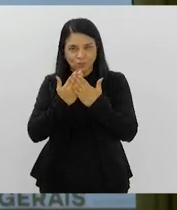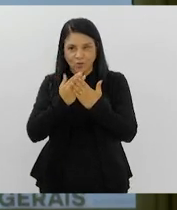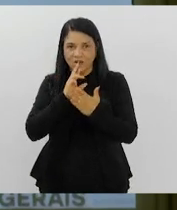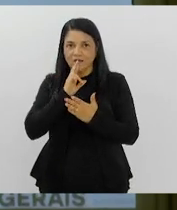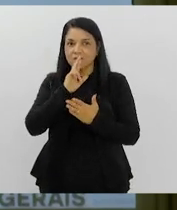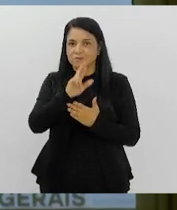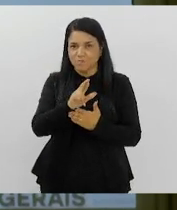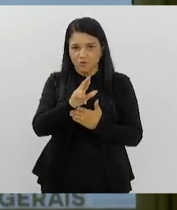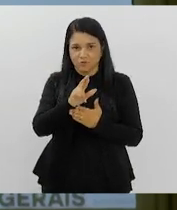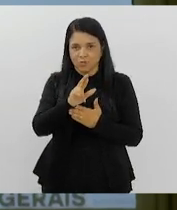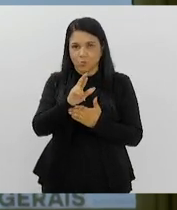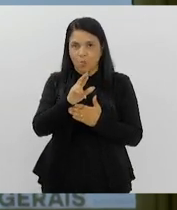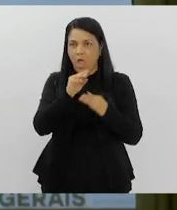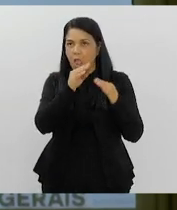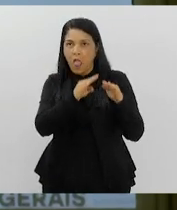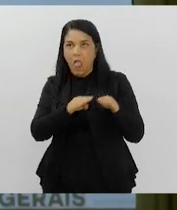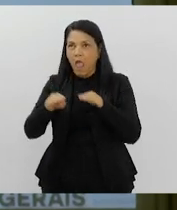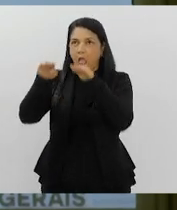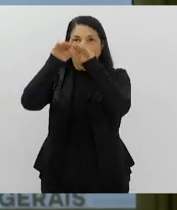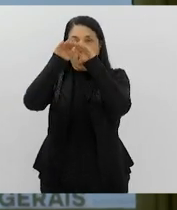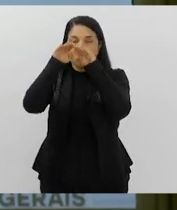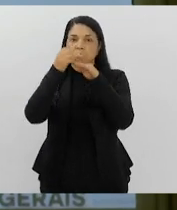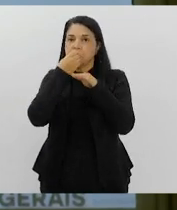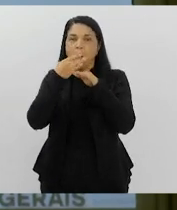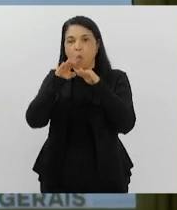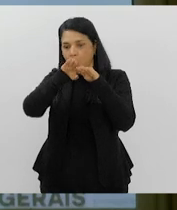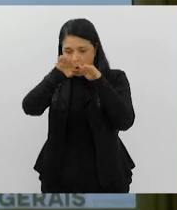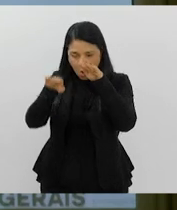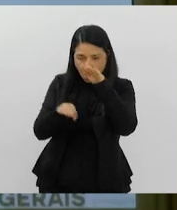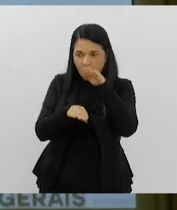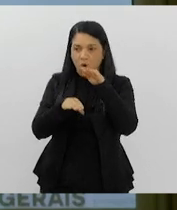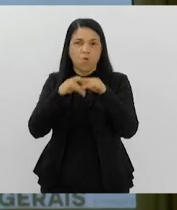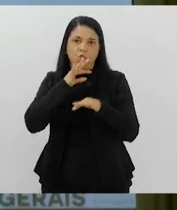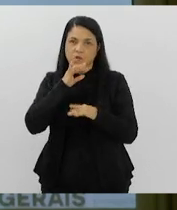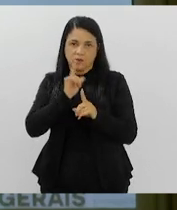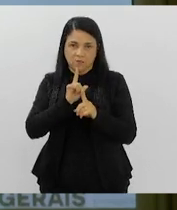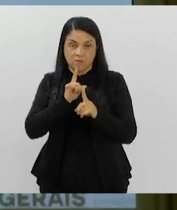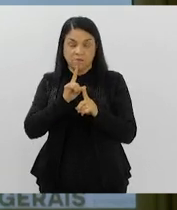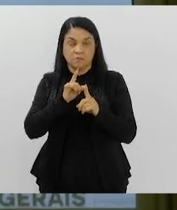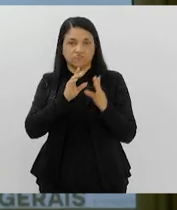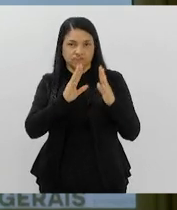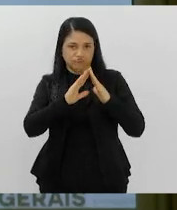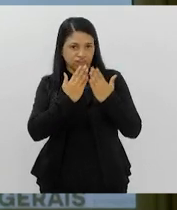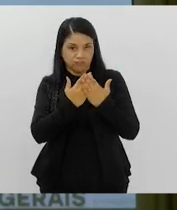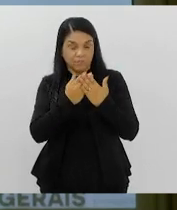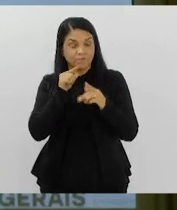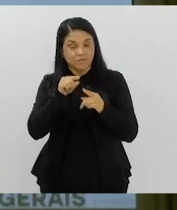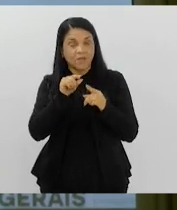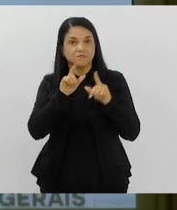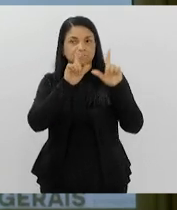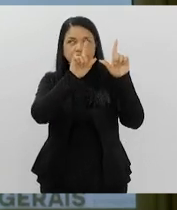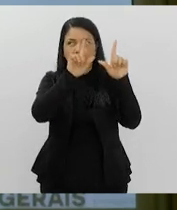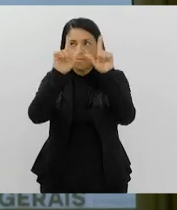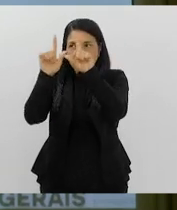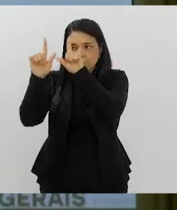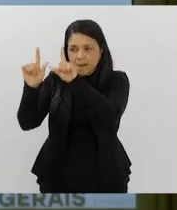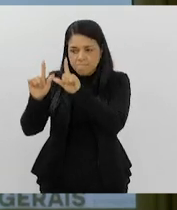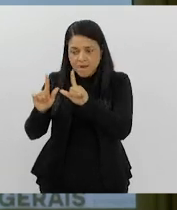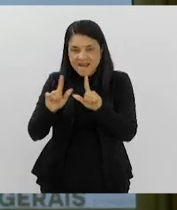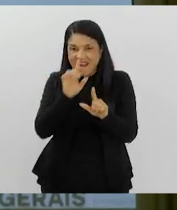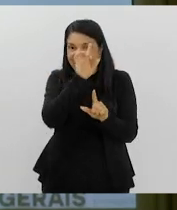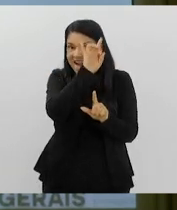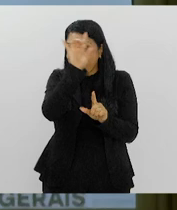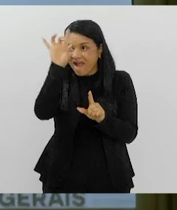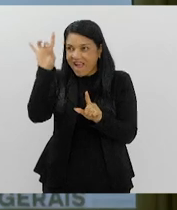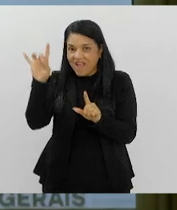de ranquear um clima ruim ou bom na nossa escola, mas ele direciona quais são as dimensões e esses eixos que nós precisamos